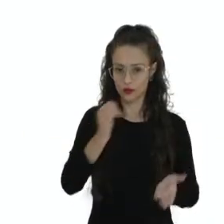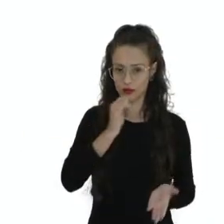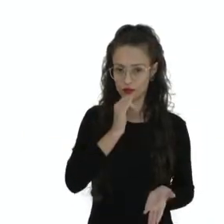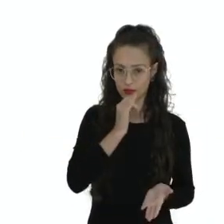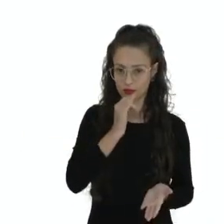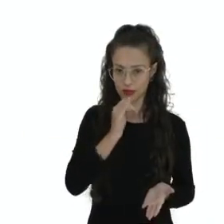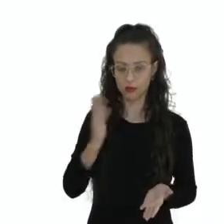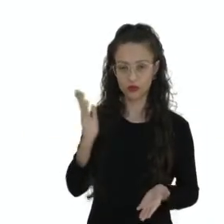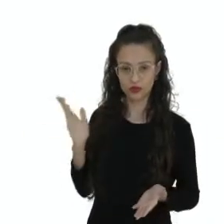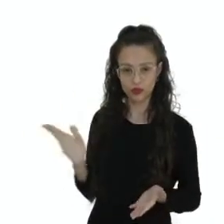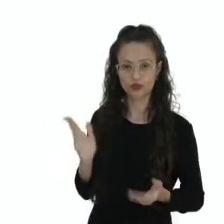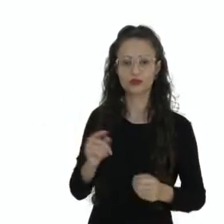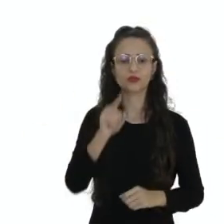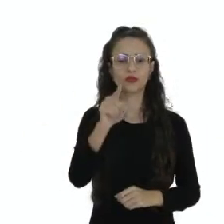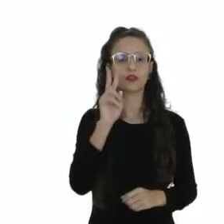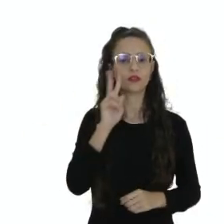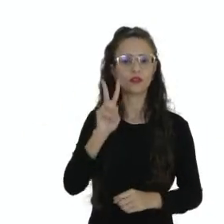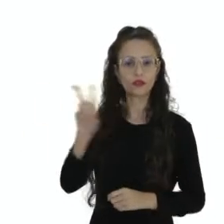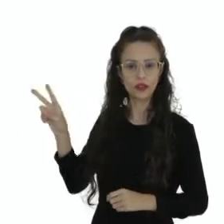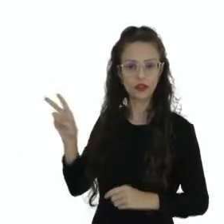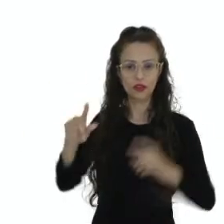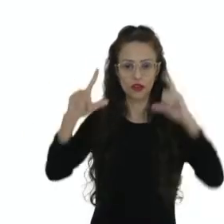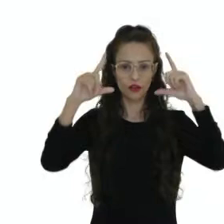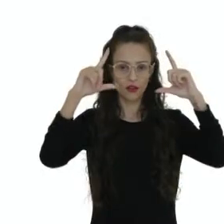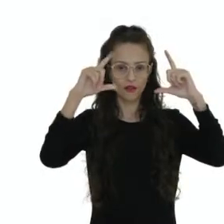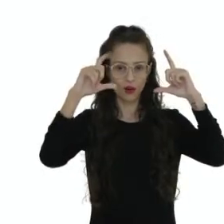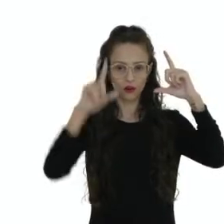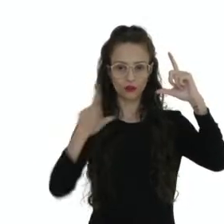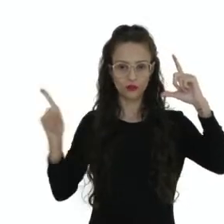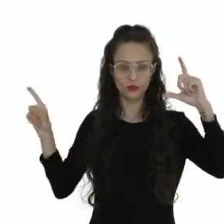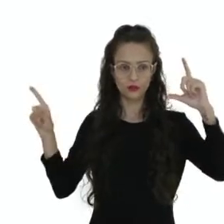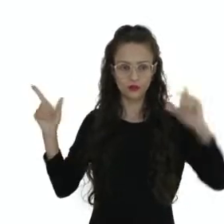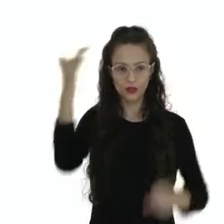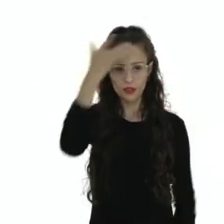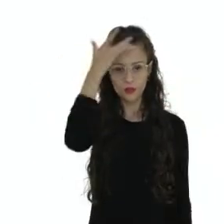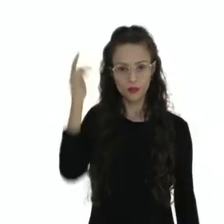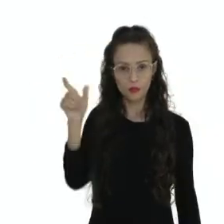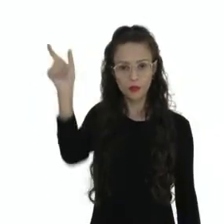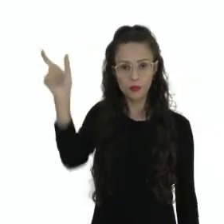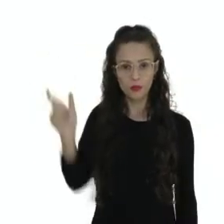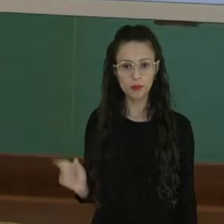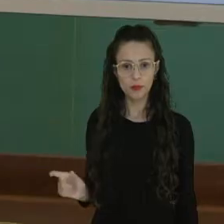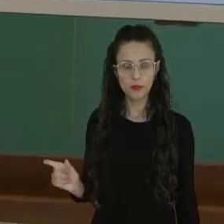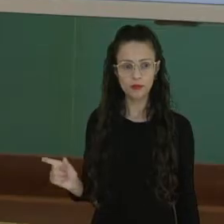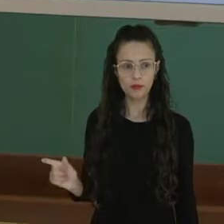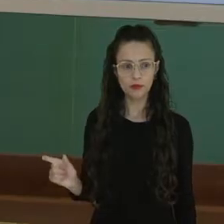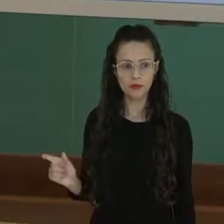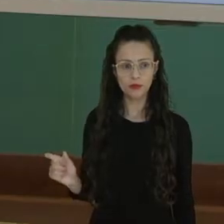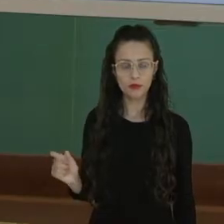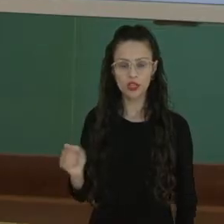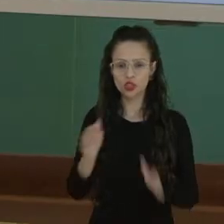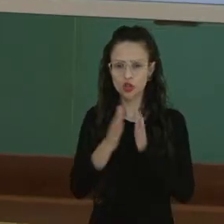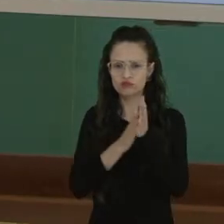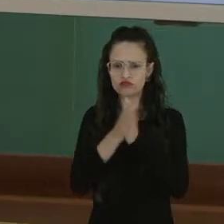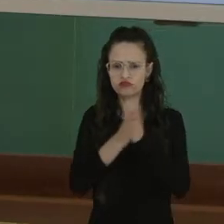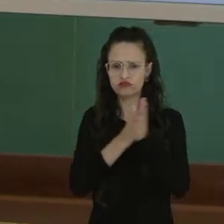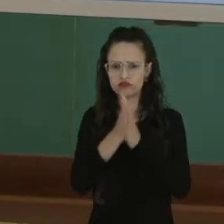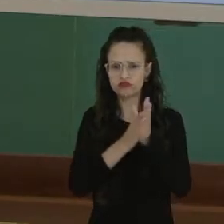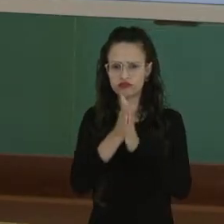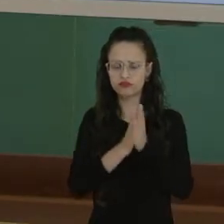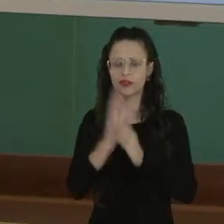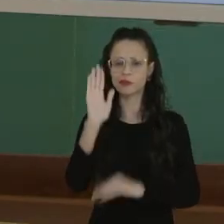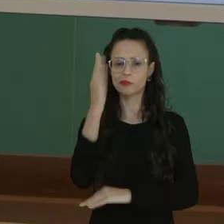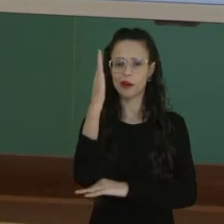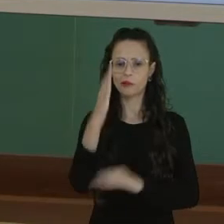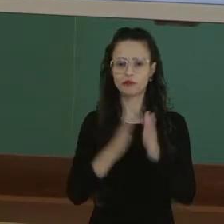disso, né? Por exemplo, vocês estão vendo aqui uma foto, né, de uma pessoa com um pauzinho esfregando ali em cima do outro para tentar, por